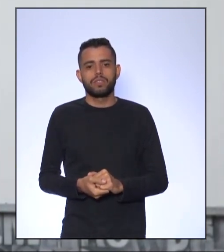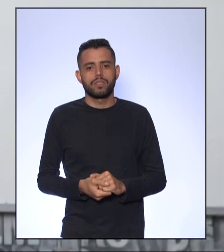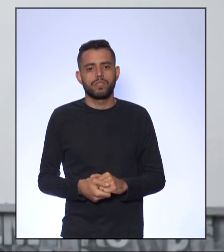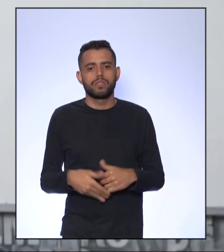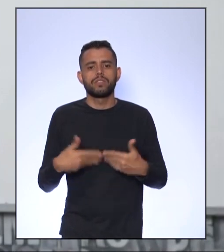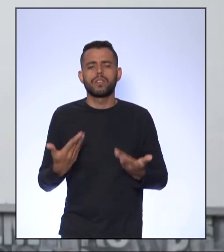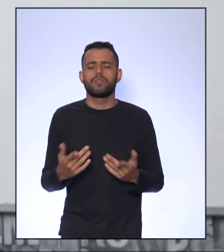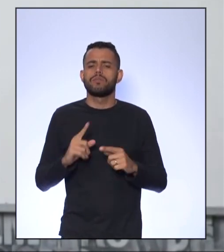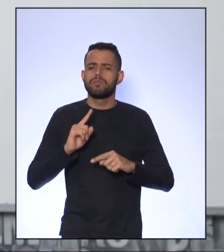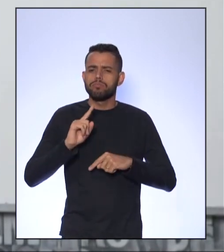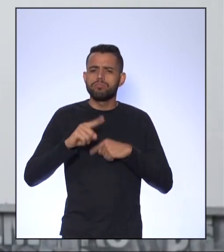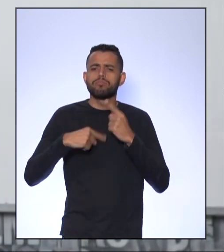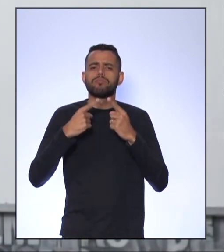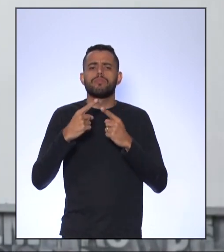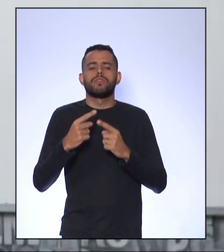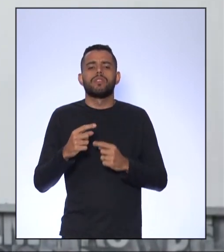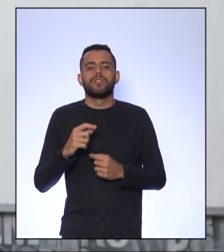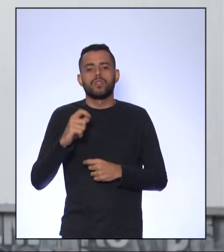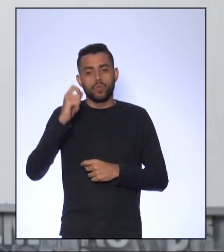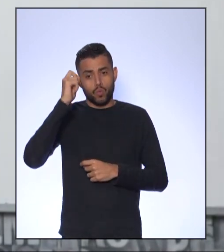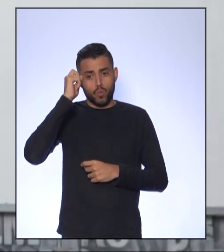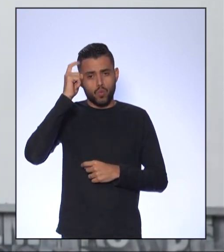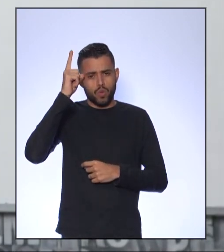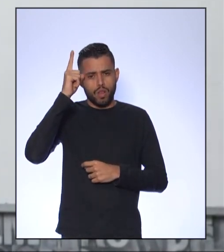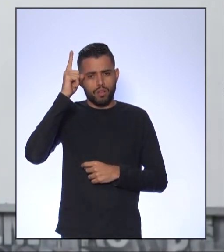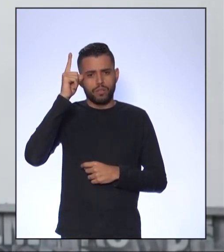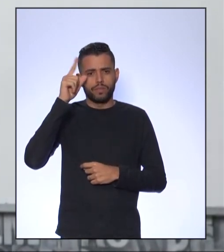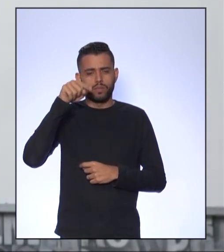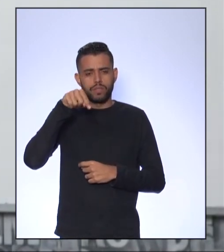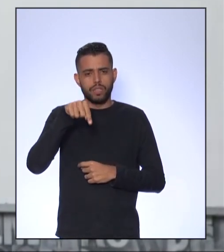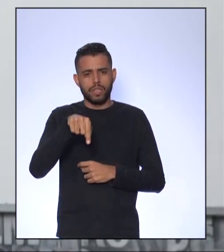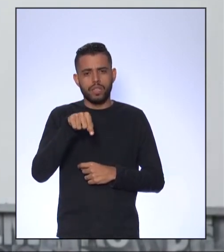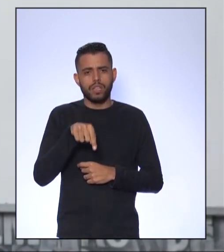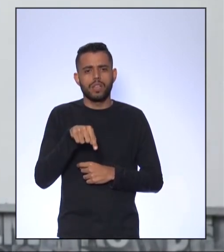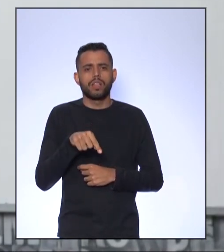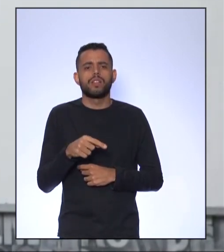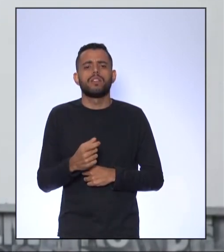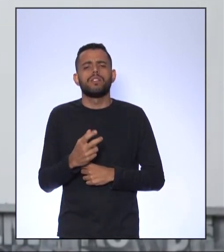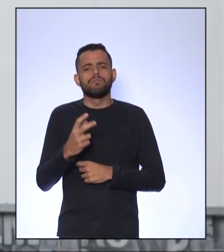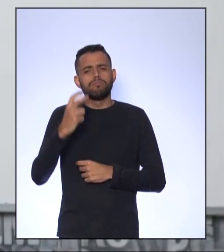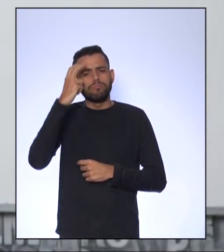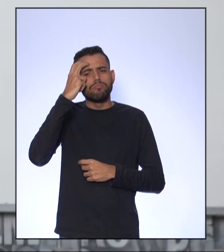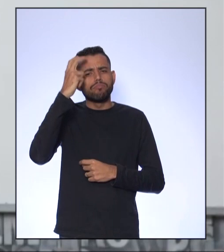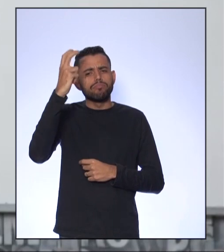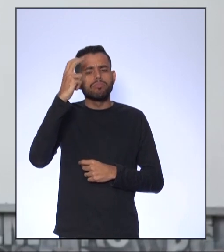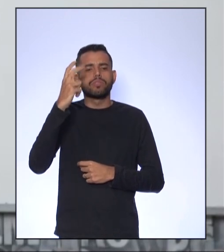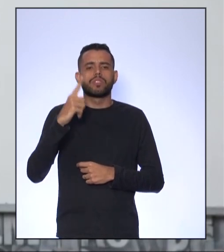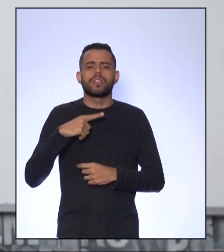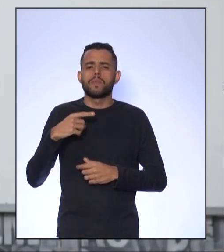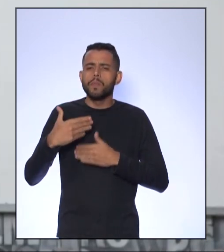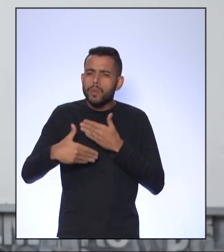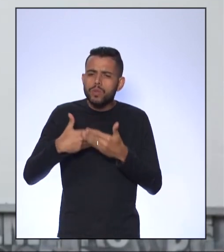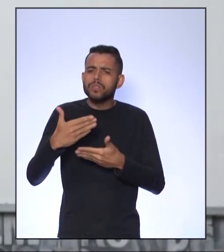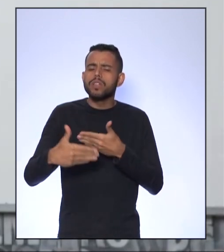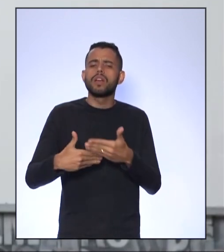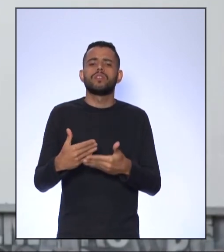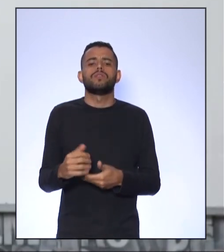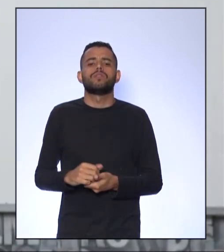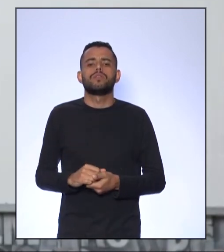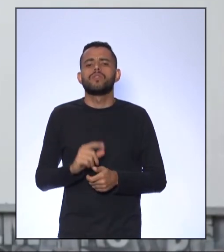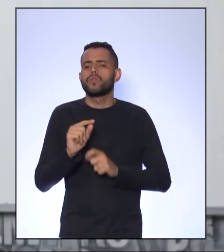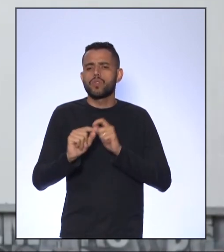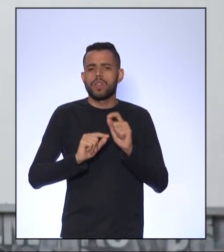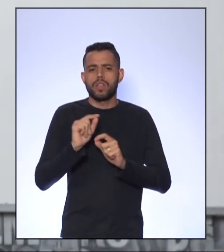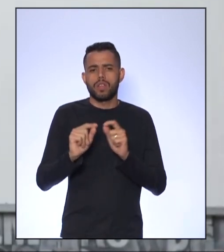o renascimento cultural, aquele advento intelectual, aquele processo de construção, se